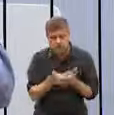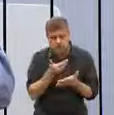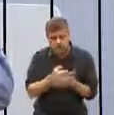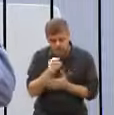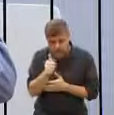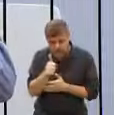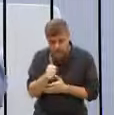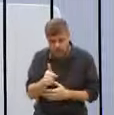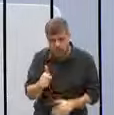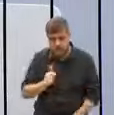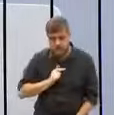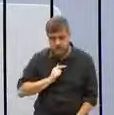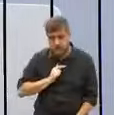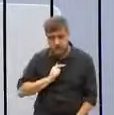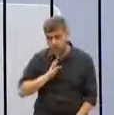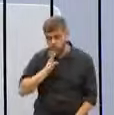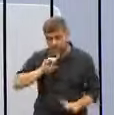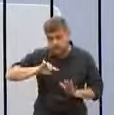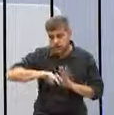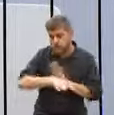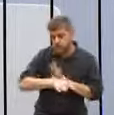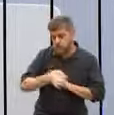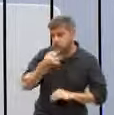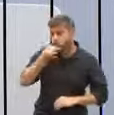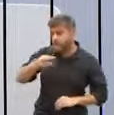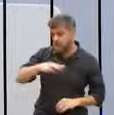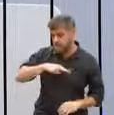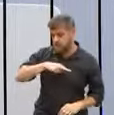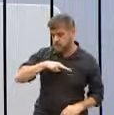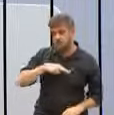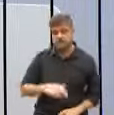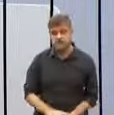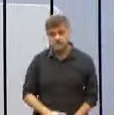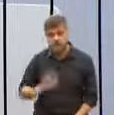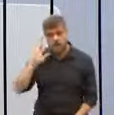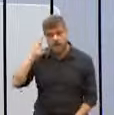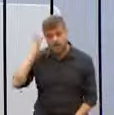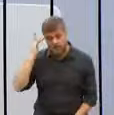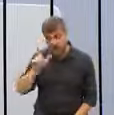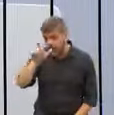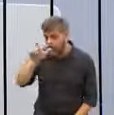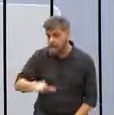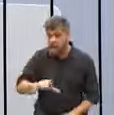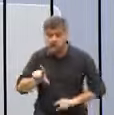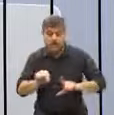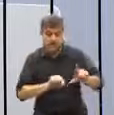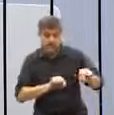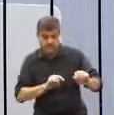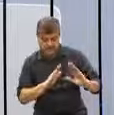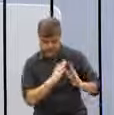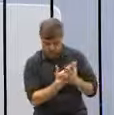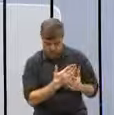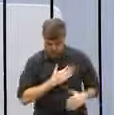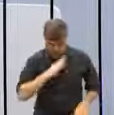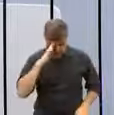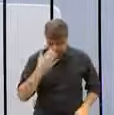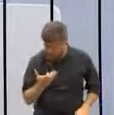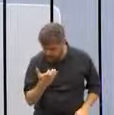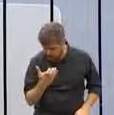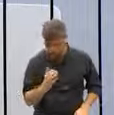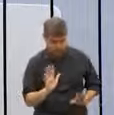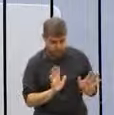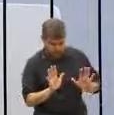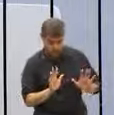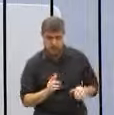estou falando aqui que eu tenho pouquíssimo conhecimento, estou dando uma opinião. Eu acho que ainda tem a liberdade de escolha. Então a gente precisa discutir,